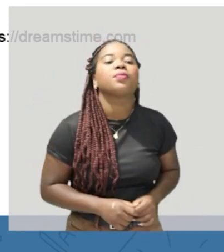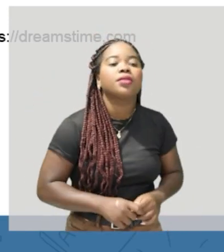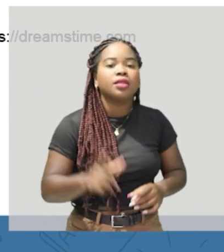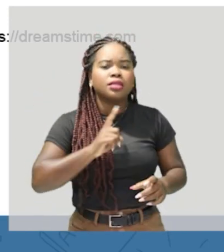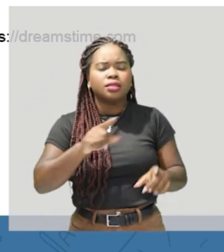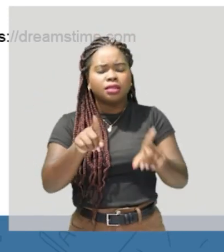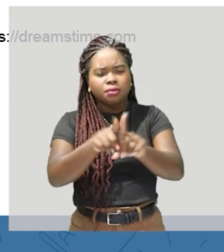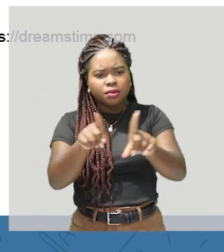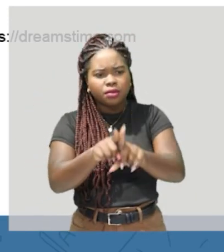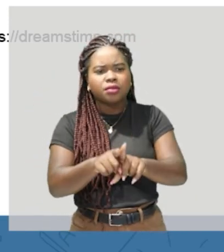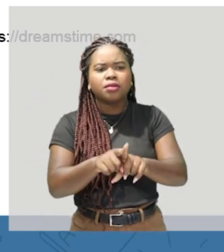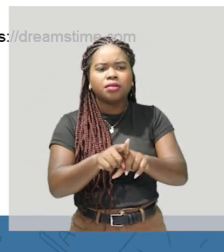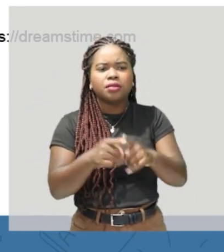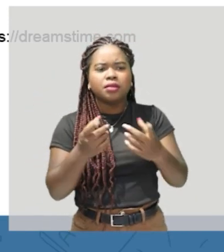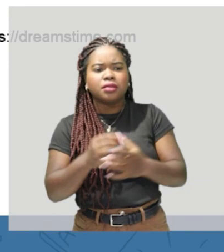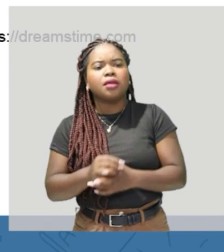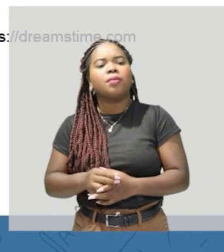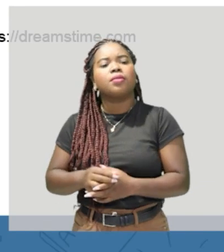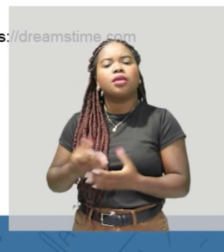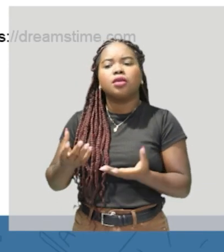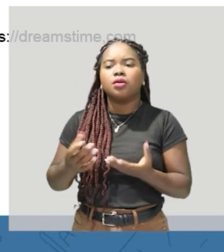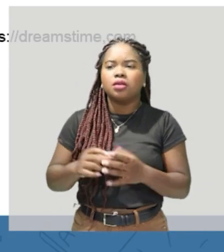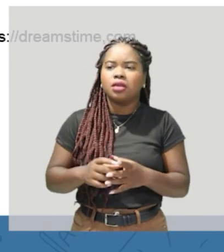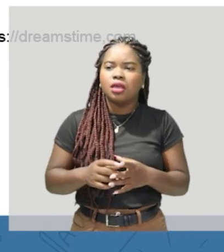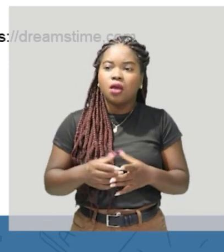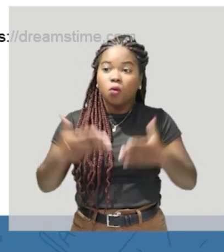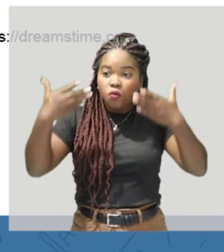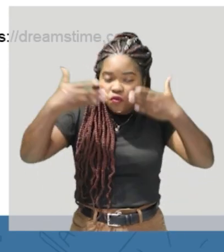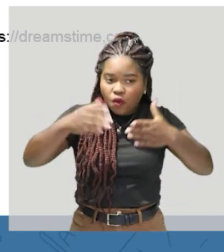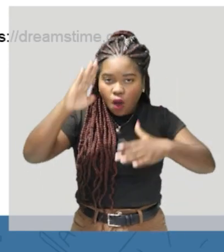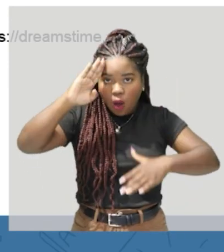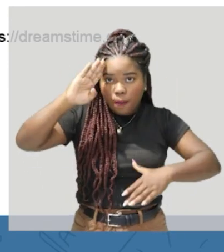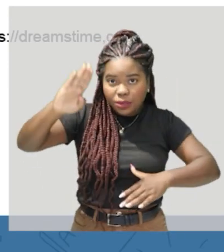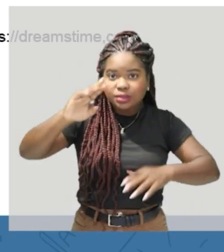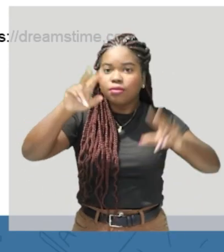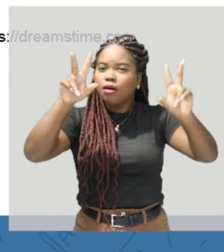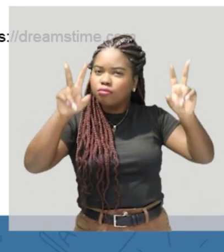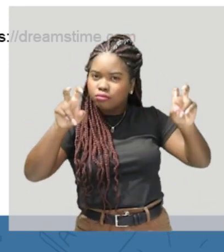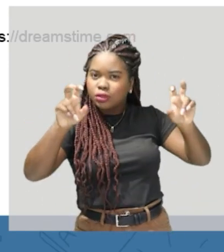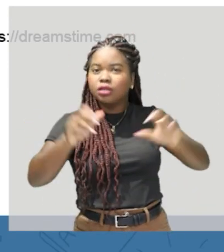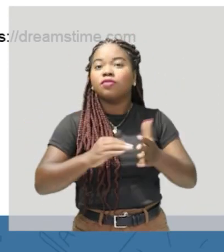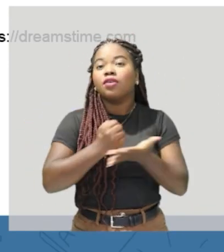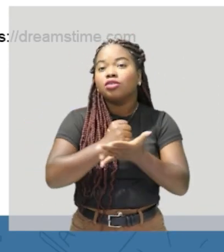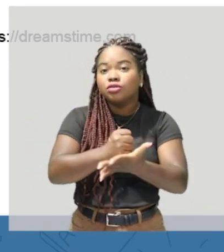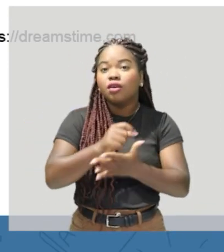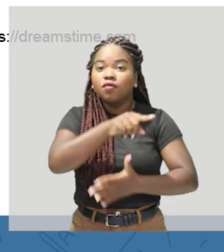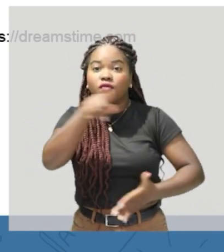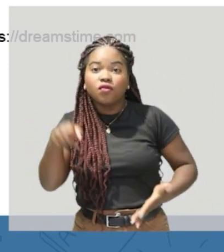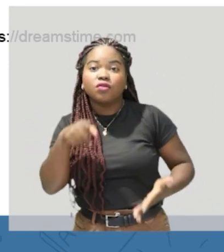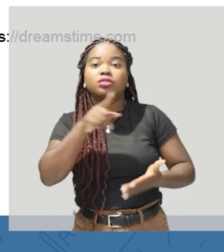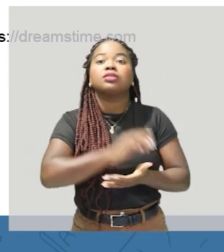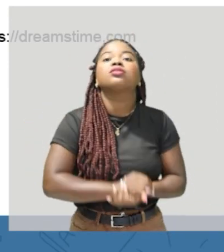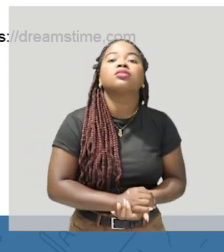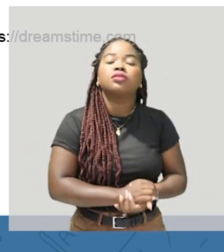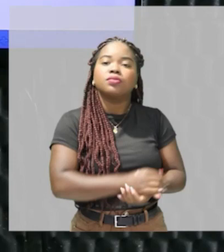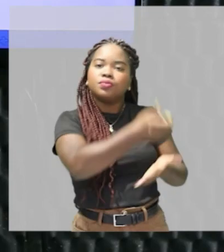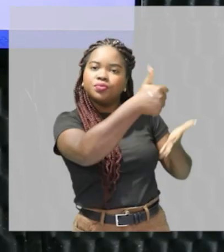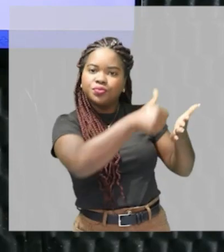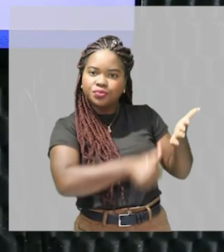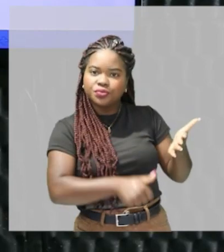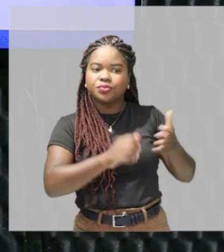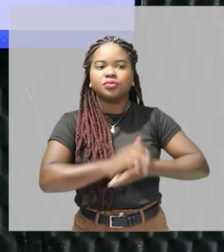vai dar um destaque para você e vai te ajudar no processo de interpretação. Termos que estão